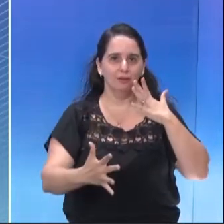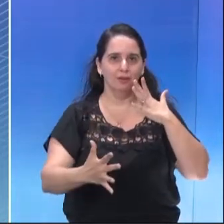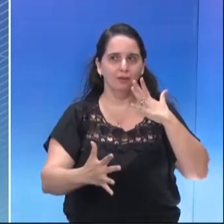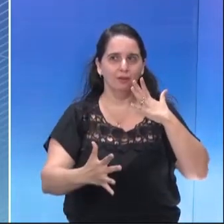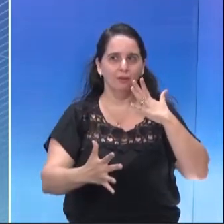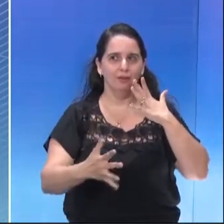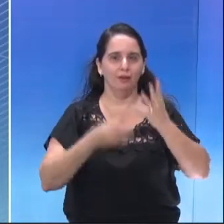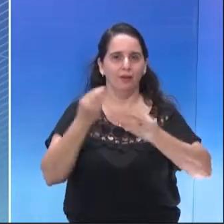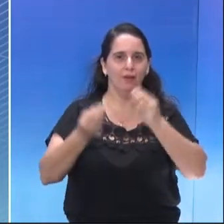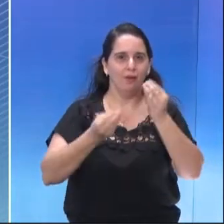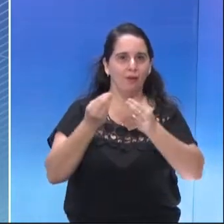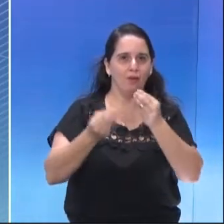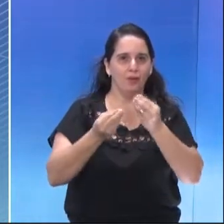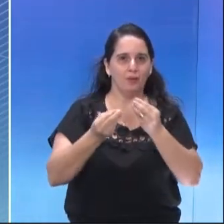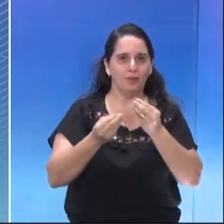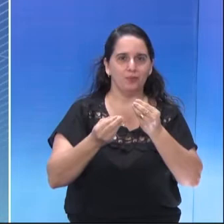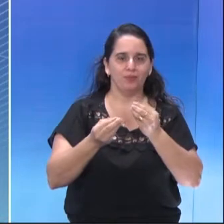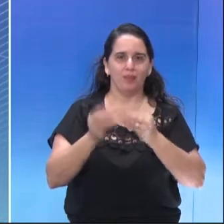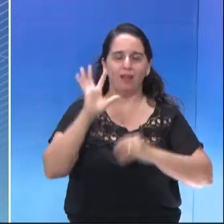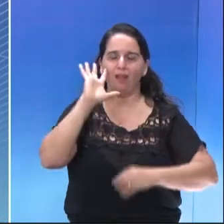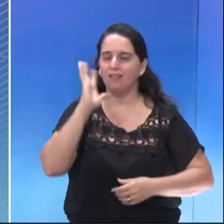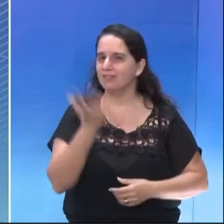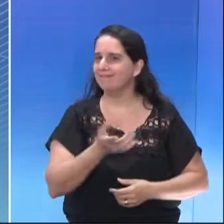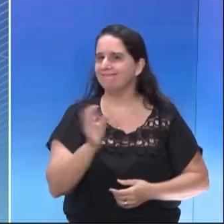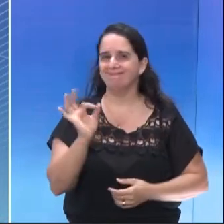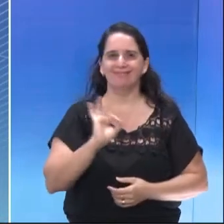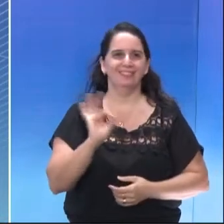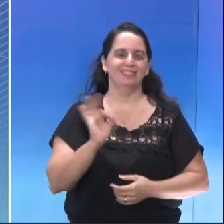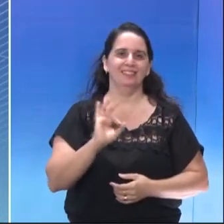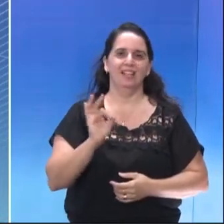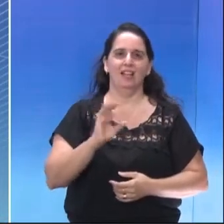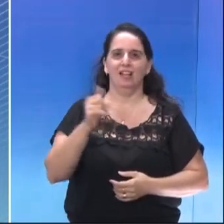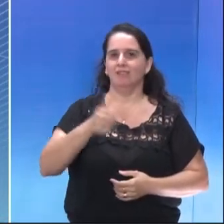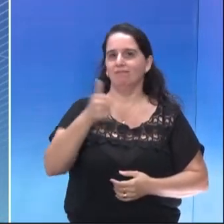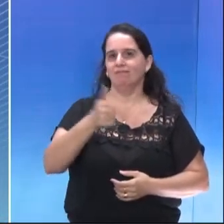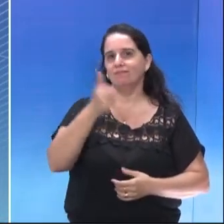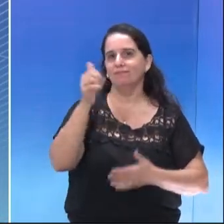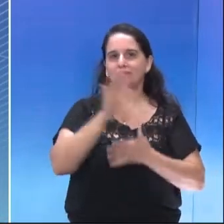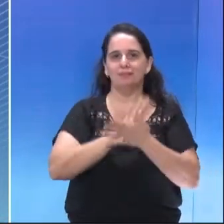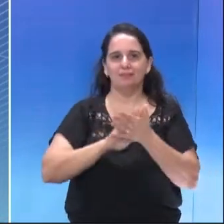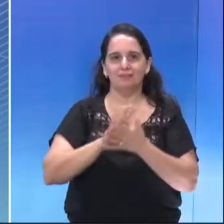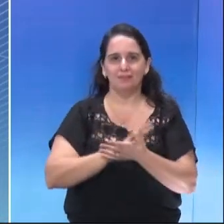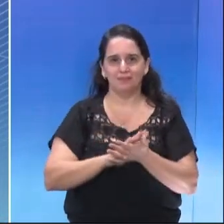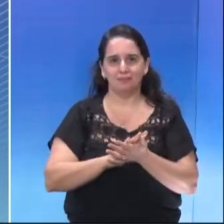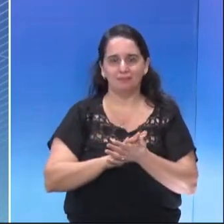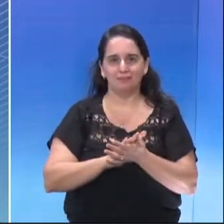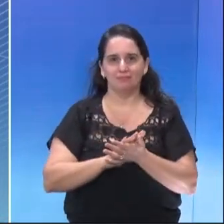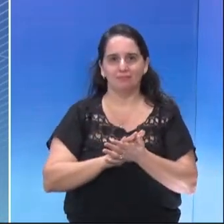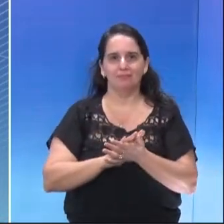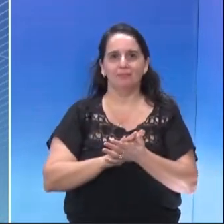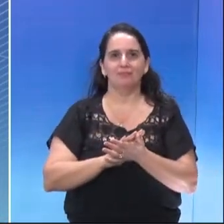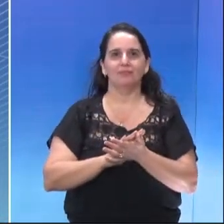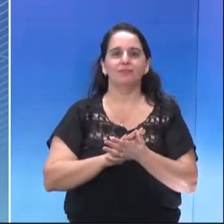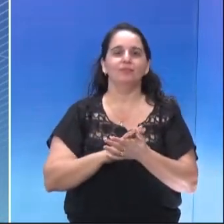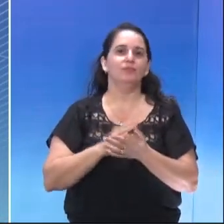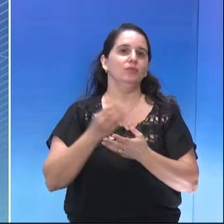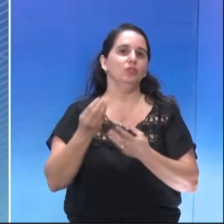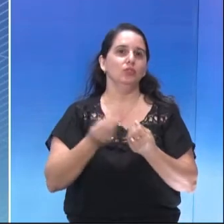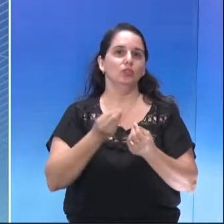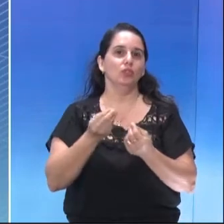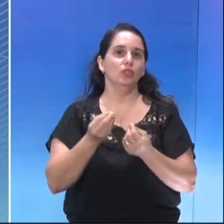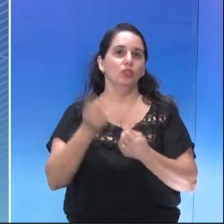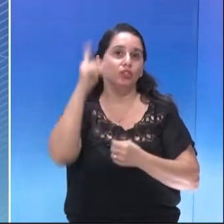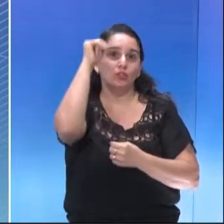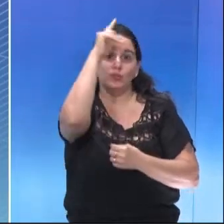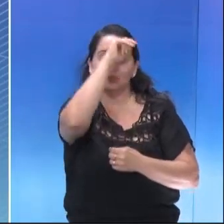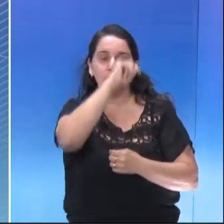que isso não resolve, isso não melhora, isso de certa forma até atenua a situação, mas